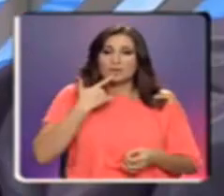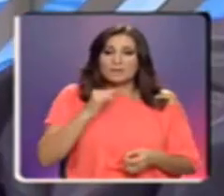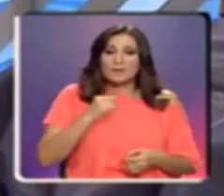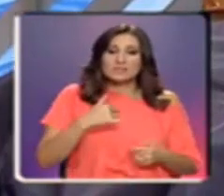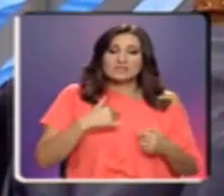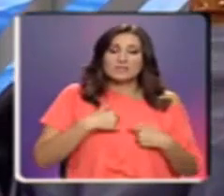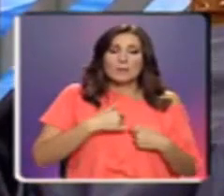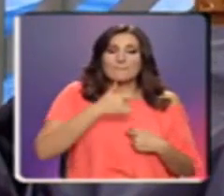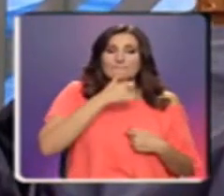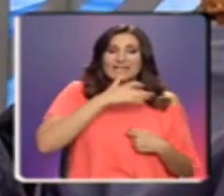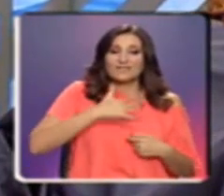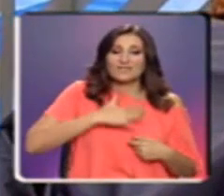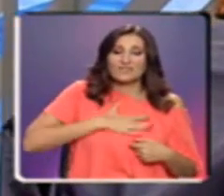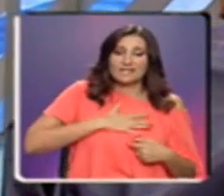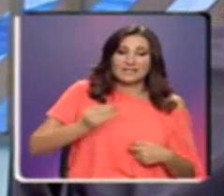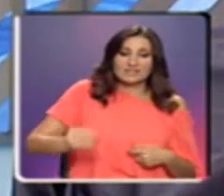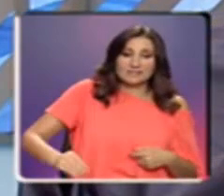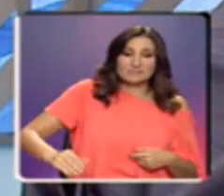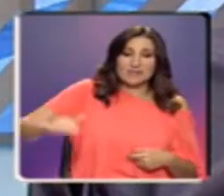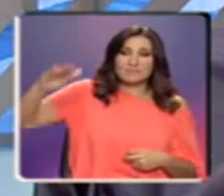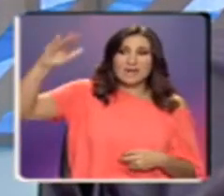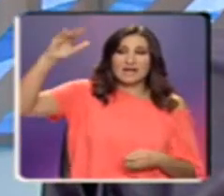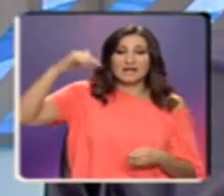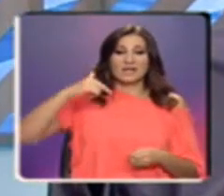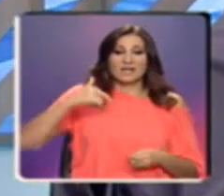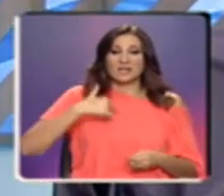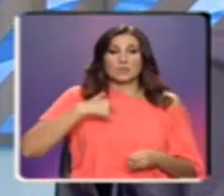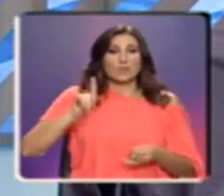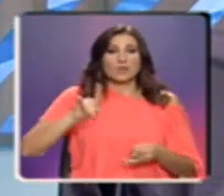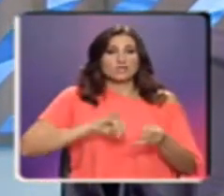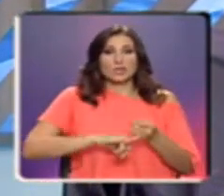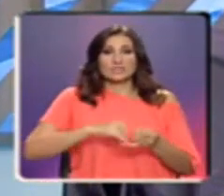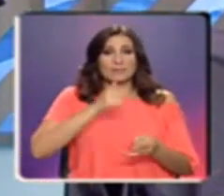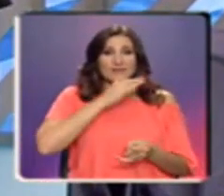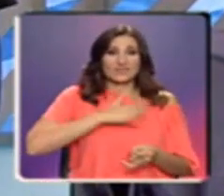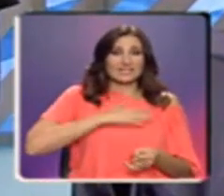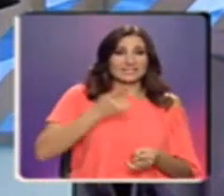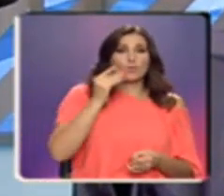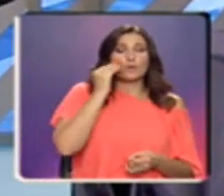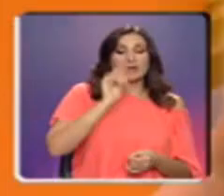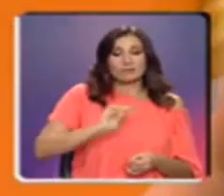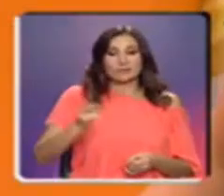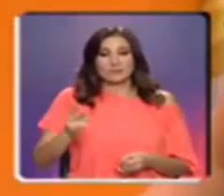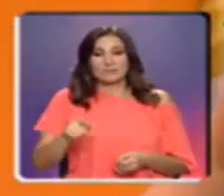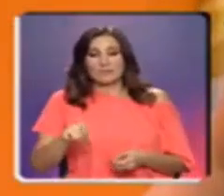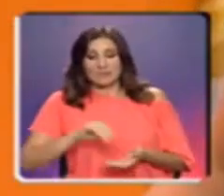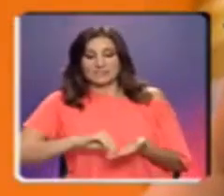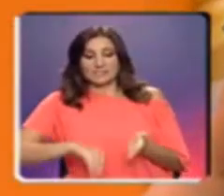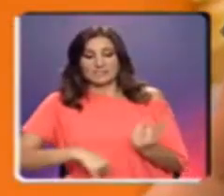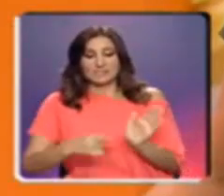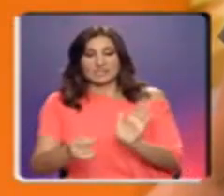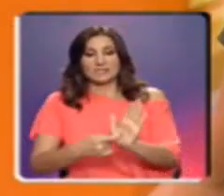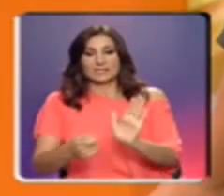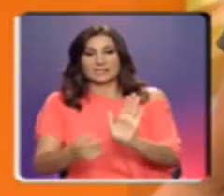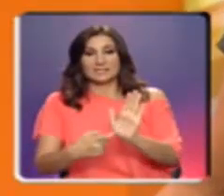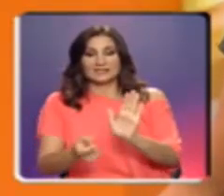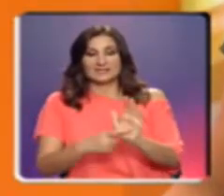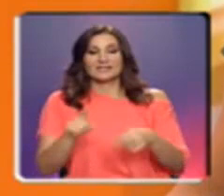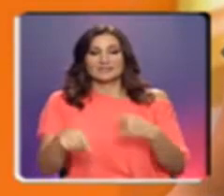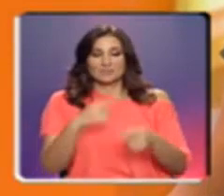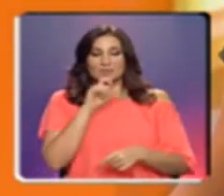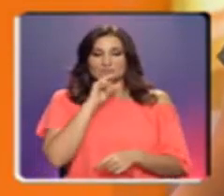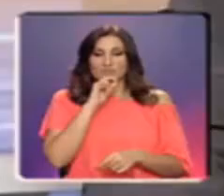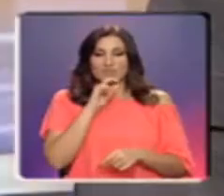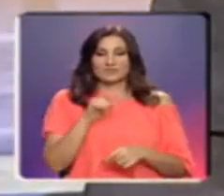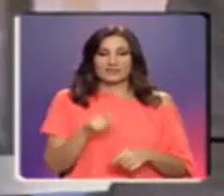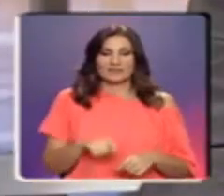fui benfiquista toda a vida, pois, não sou pois. Sócio do Benfica, como é que posso ser sócio do Sporting? Ali, só favor, ali. Depois podemos tirar